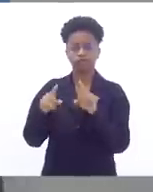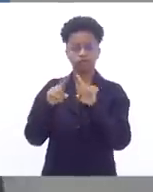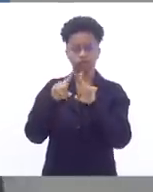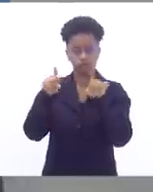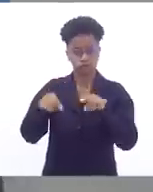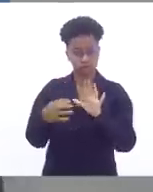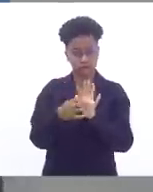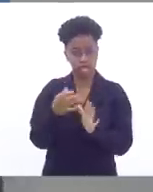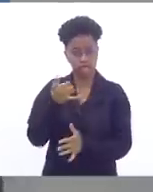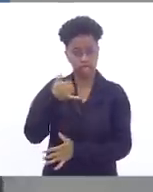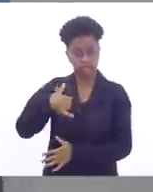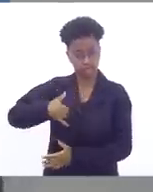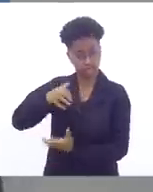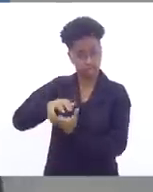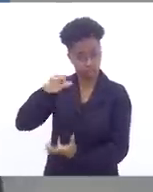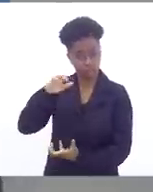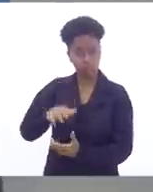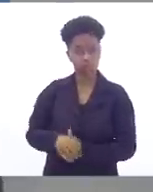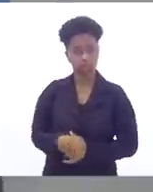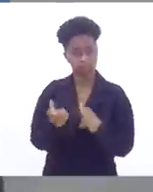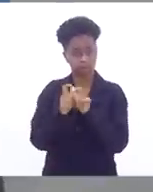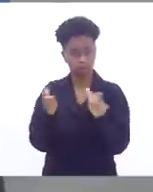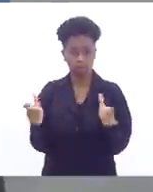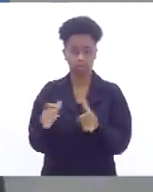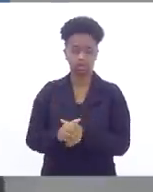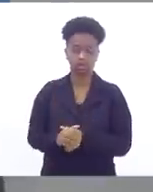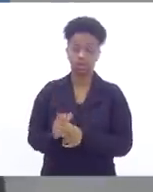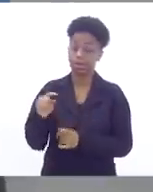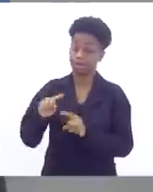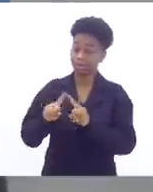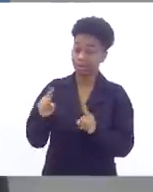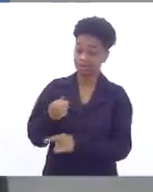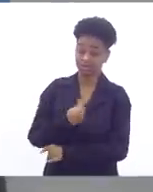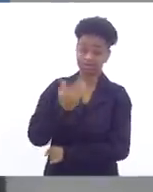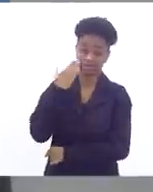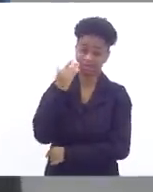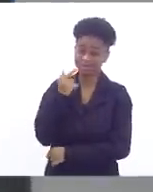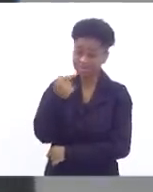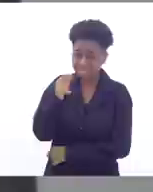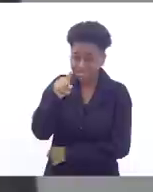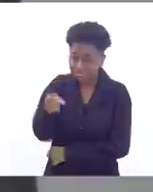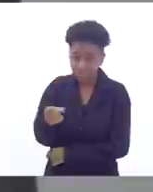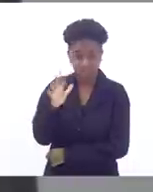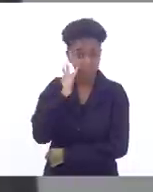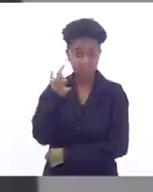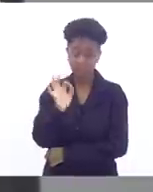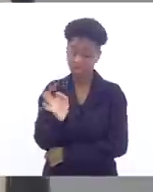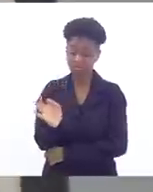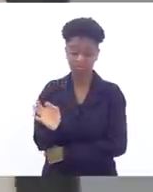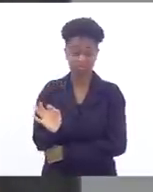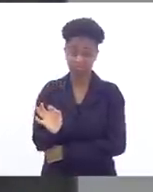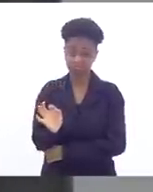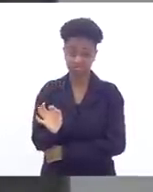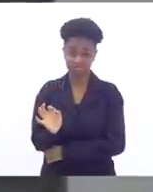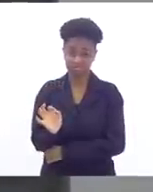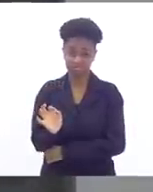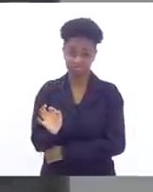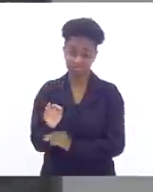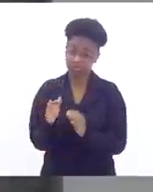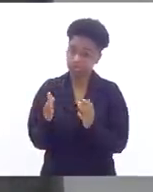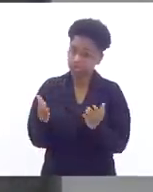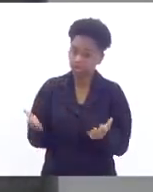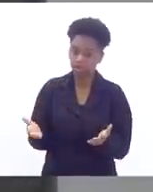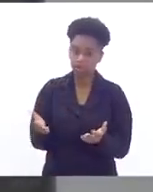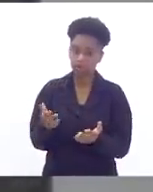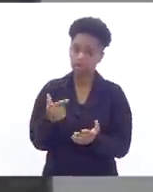idosos na sua maioria e a gente ainda sabe que 7 mil não vão ser solucionados Então eu